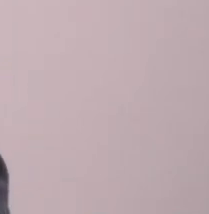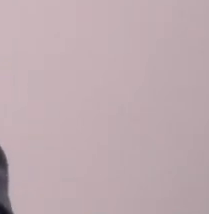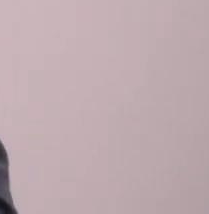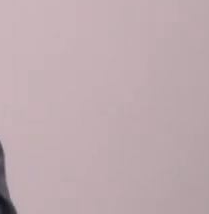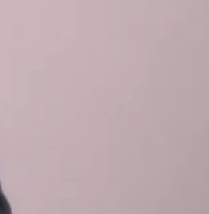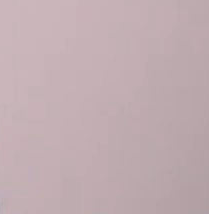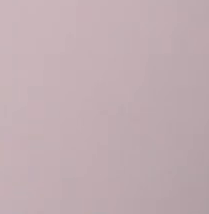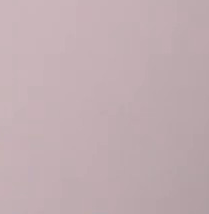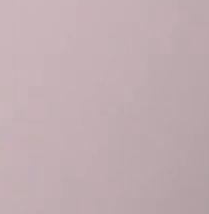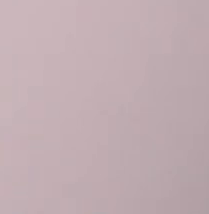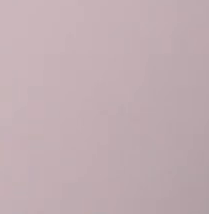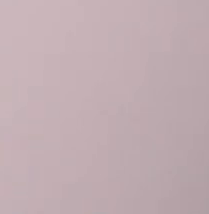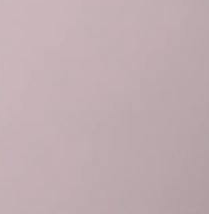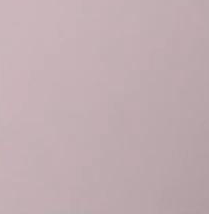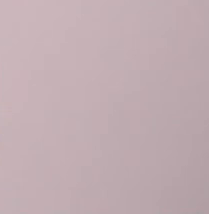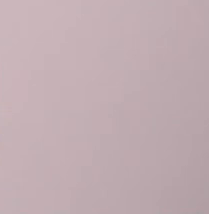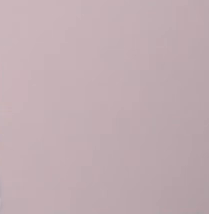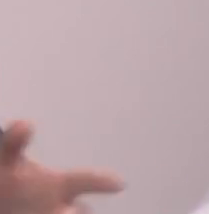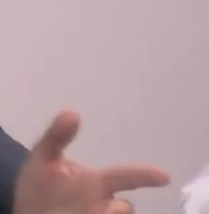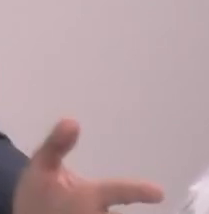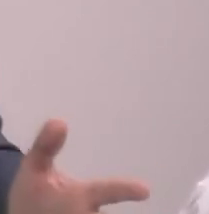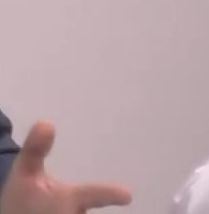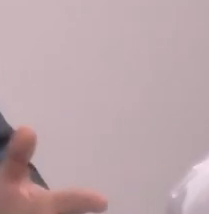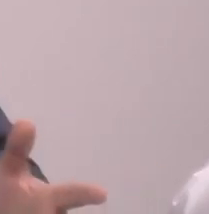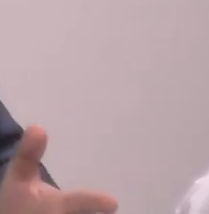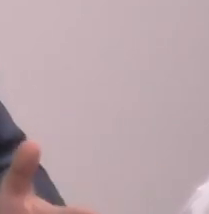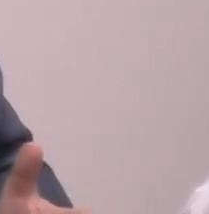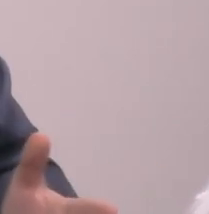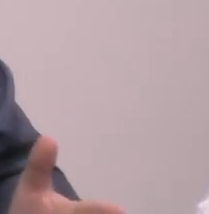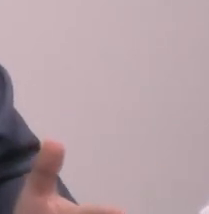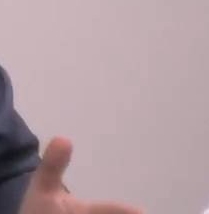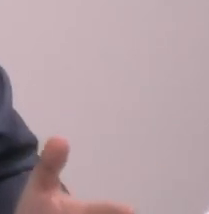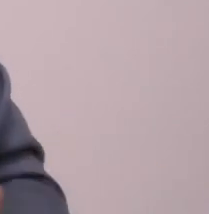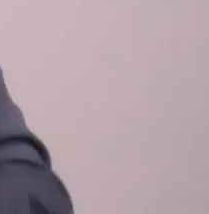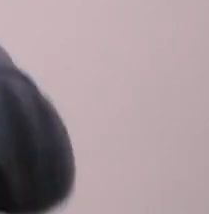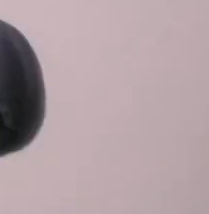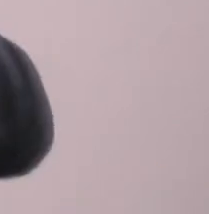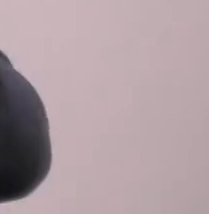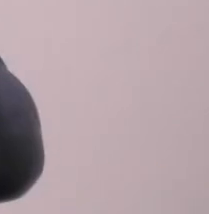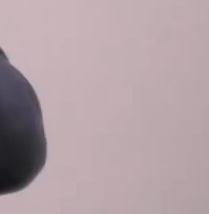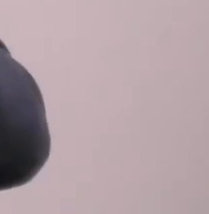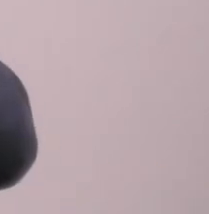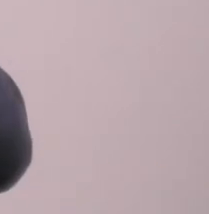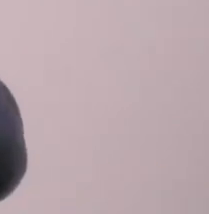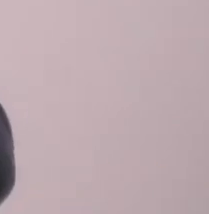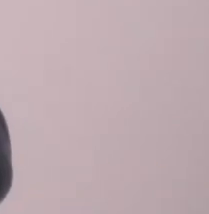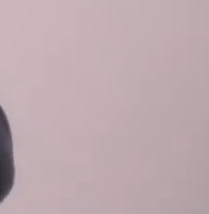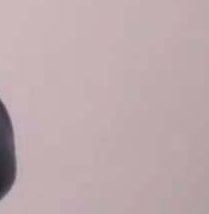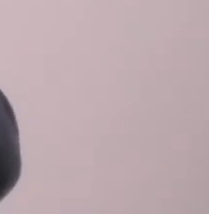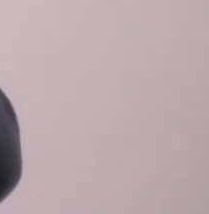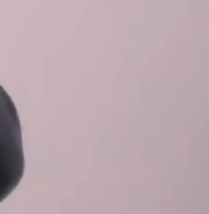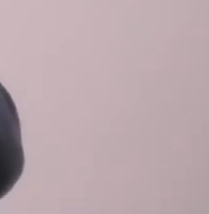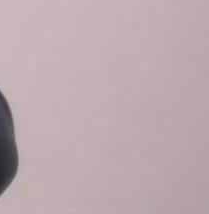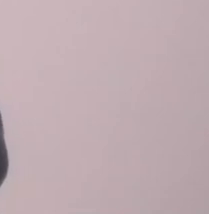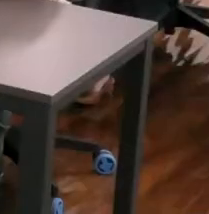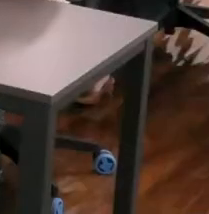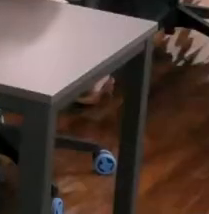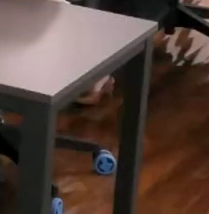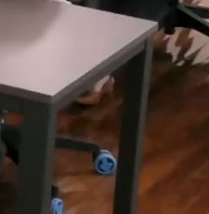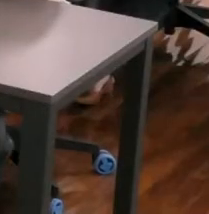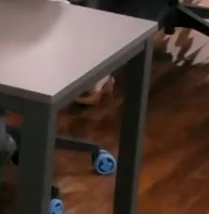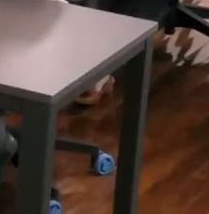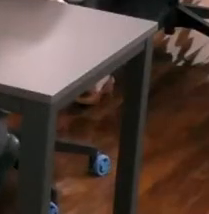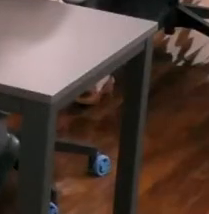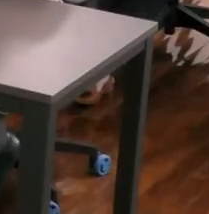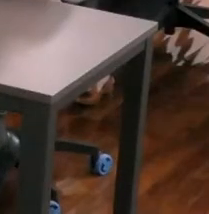casa, a gente tem lutado sobre isso, mas a verdade é que a gente tem fracassado. O Gaúcho falou em quatro governos. Gaúcho, não foram